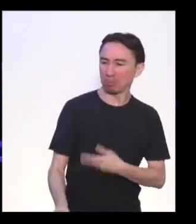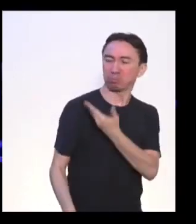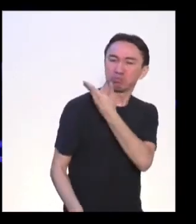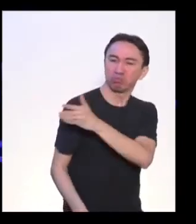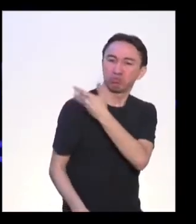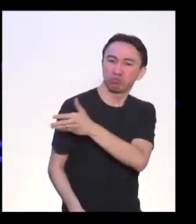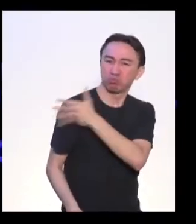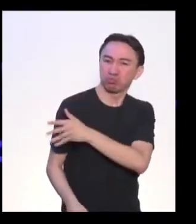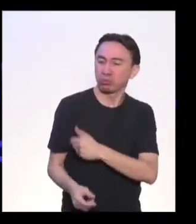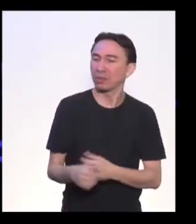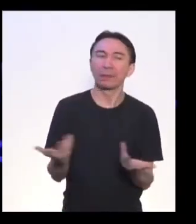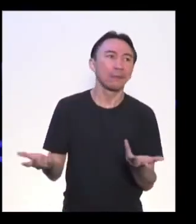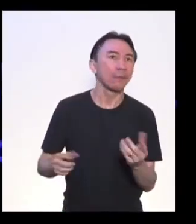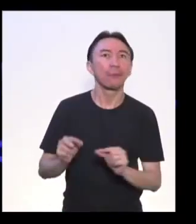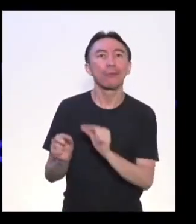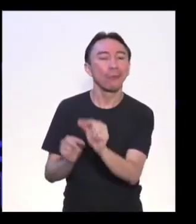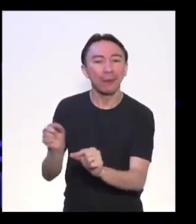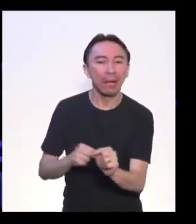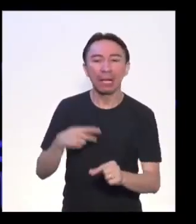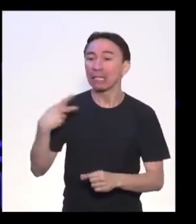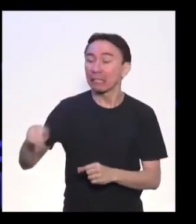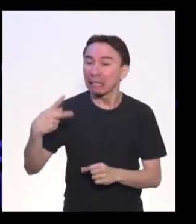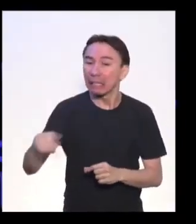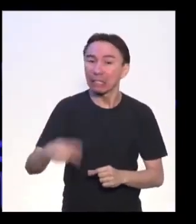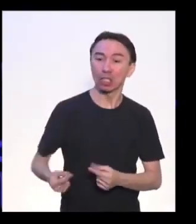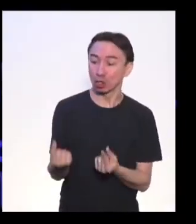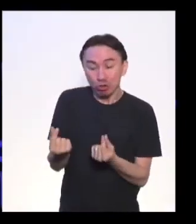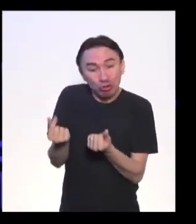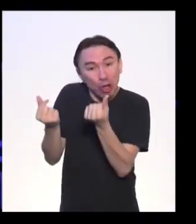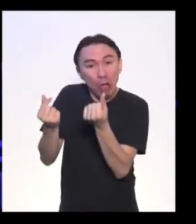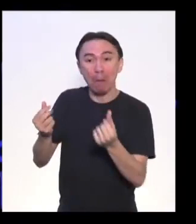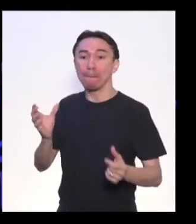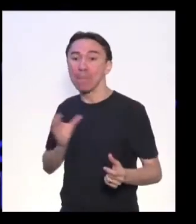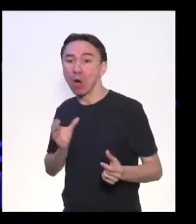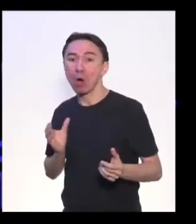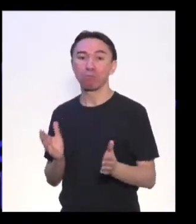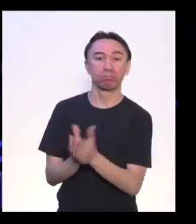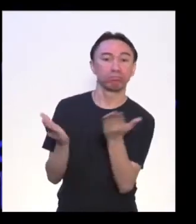condições socioeconômicas, socioculturais dos indivíduos.